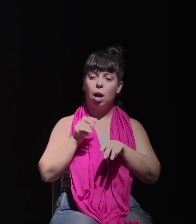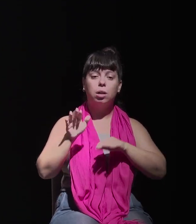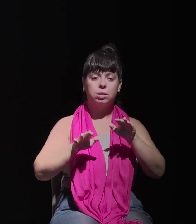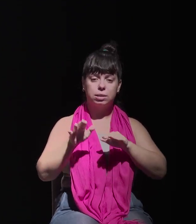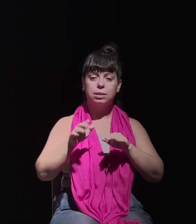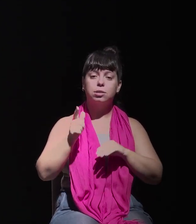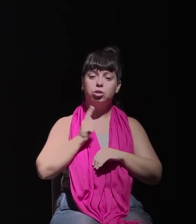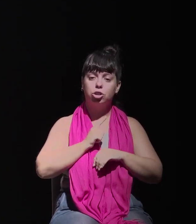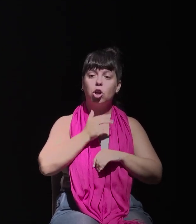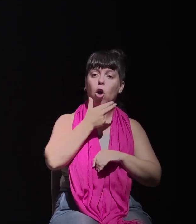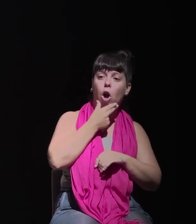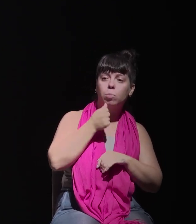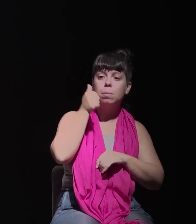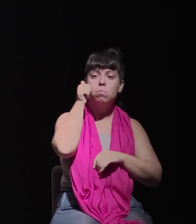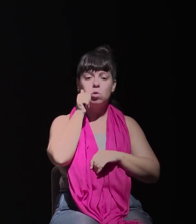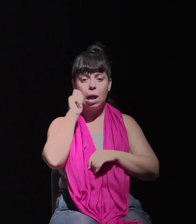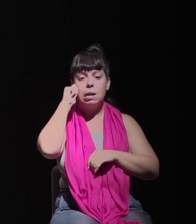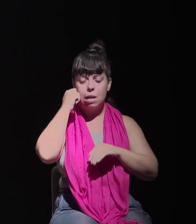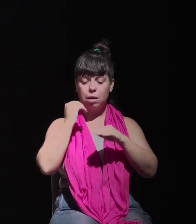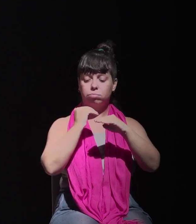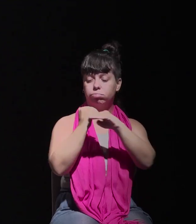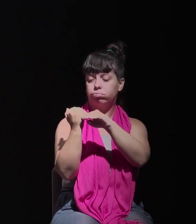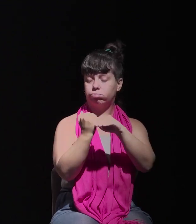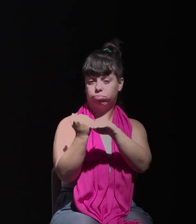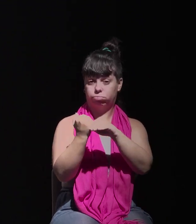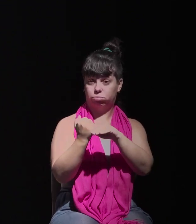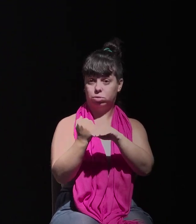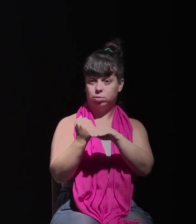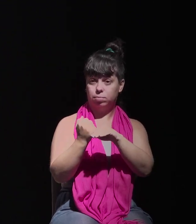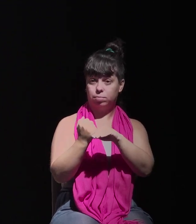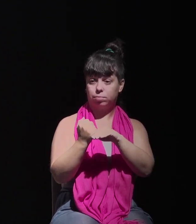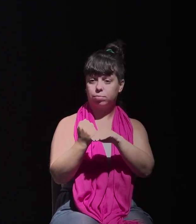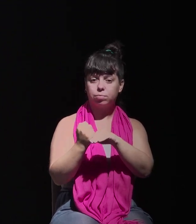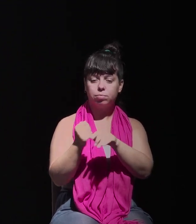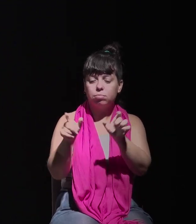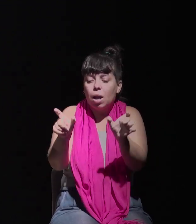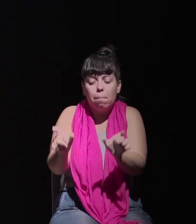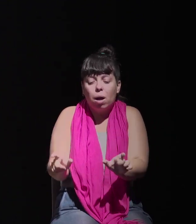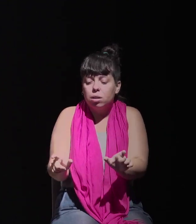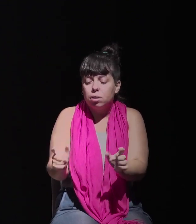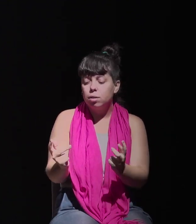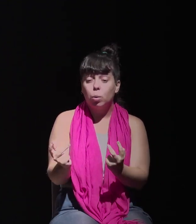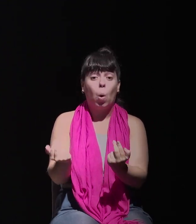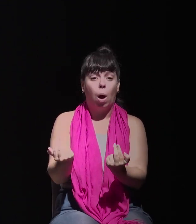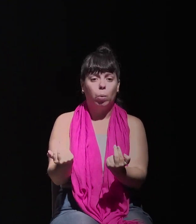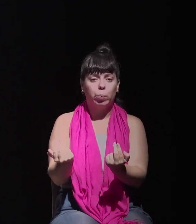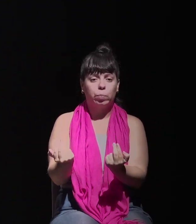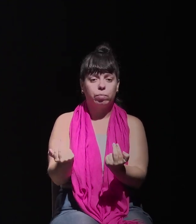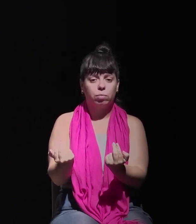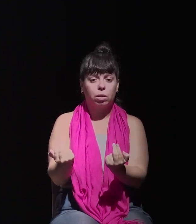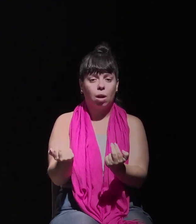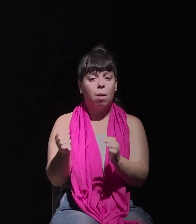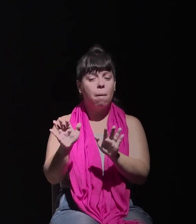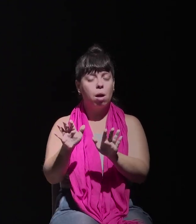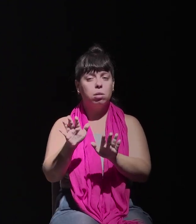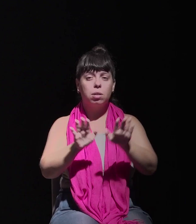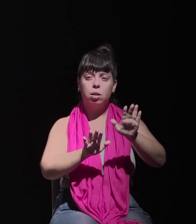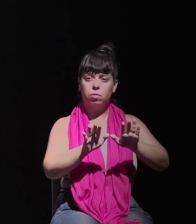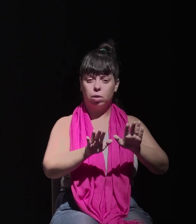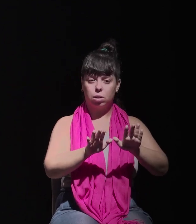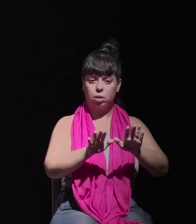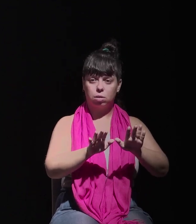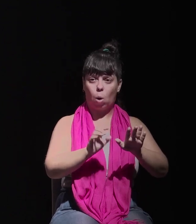homens e mulheres negros, na leitura racial, que os autores clássicos faziam, colocando os dois no mesmo lugar. Em determinados momentos